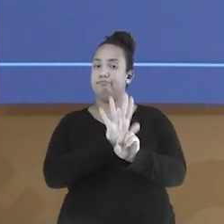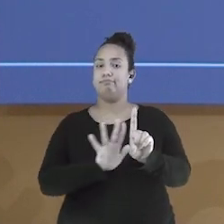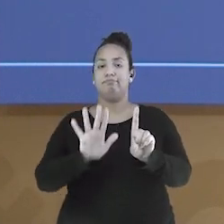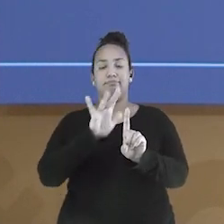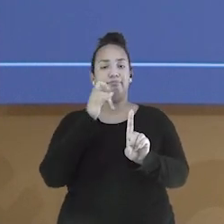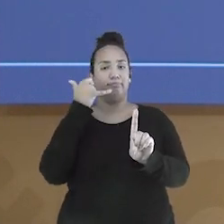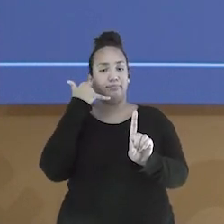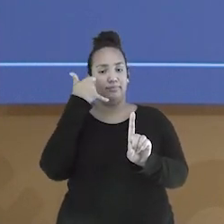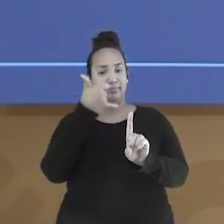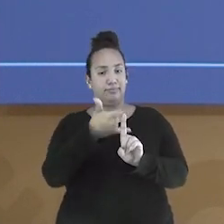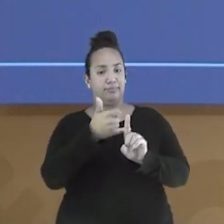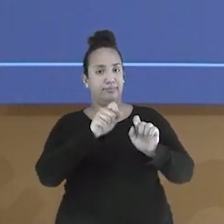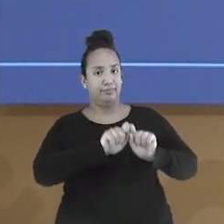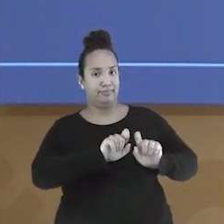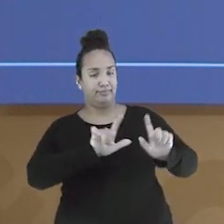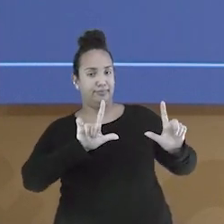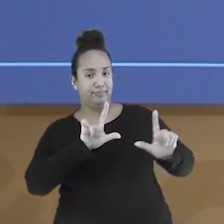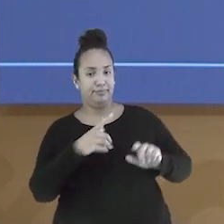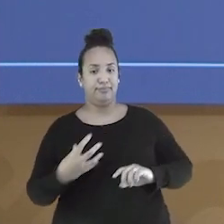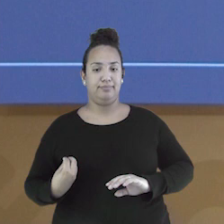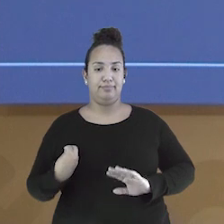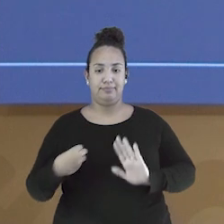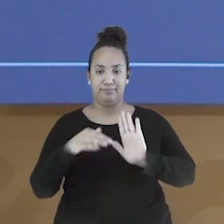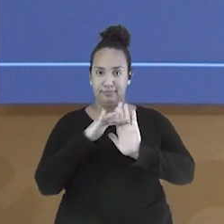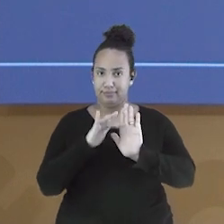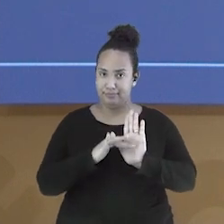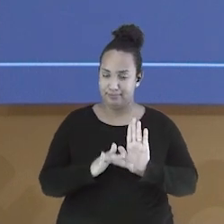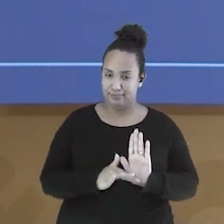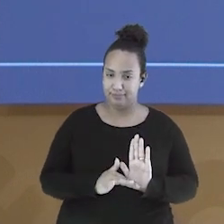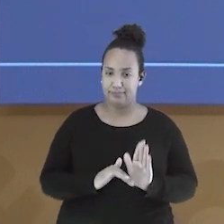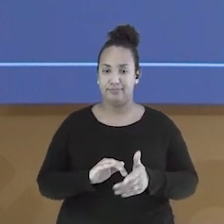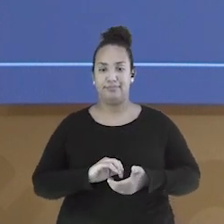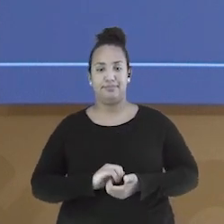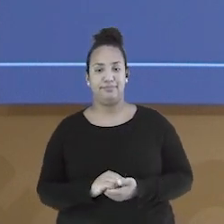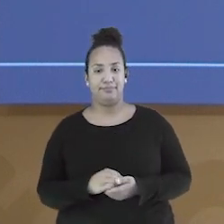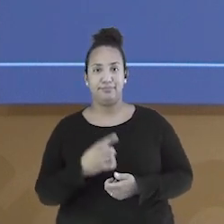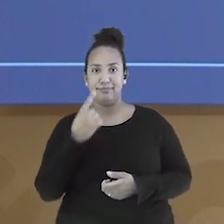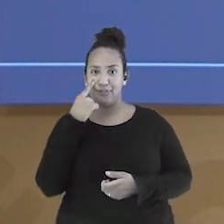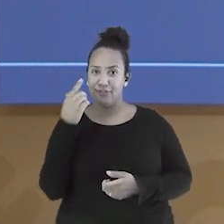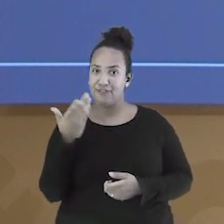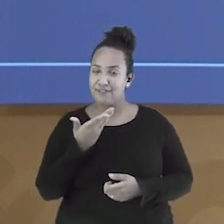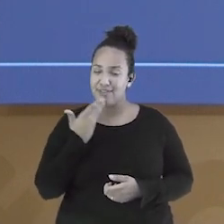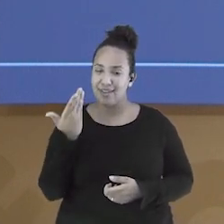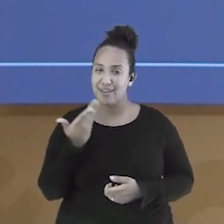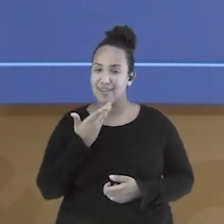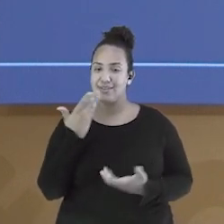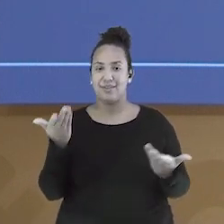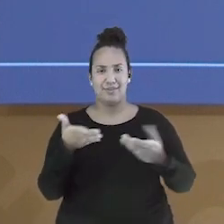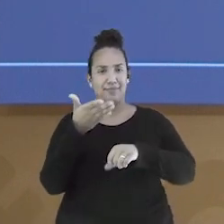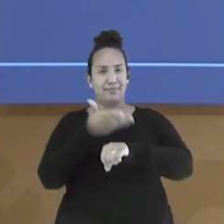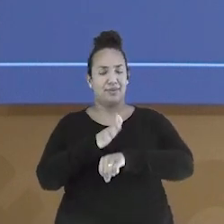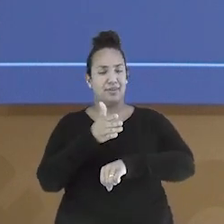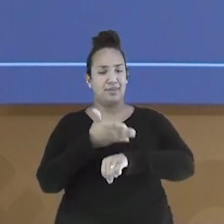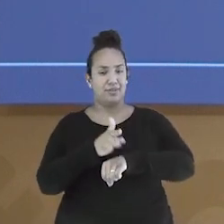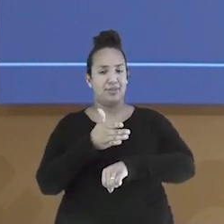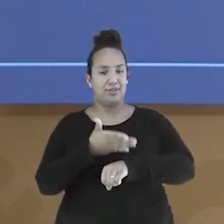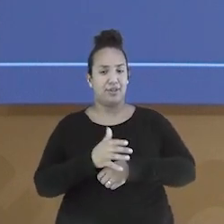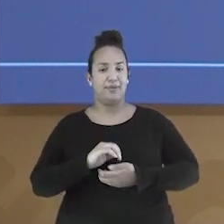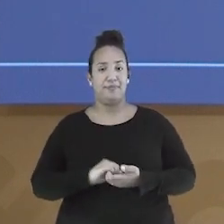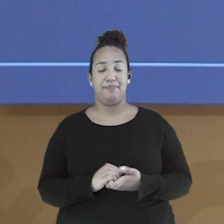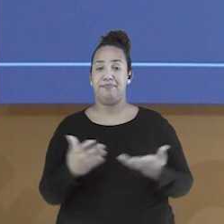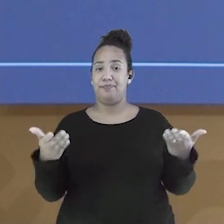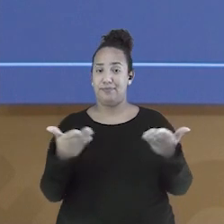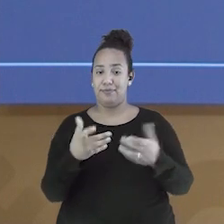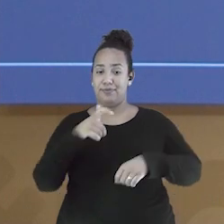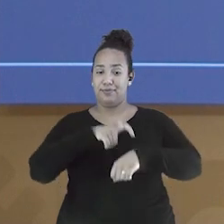aí na sua TV e marque sua presença. Viu só como é fácil? Vamos treinar um pouquinho? Chegou a hora